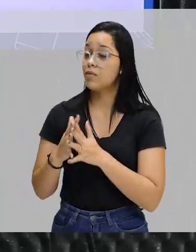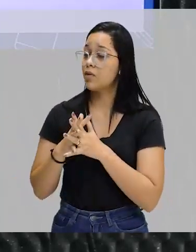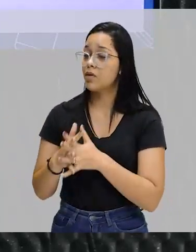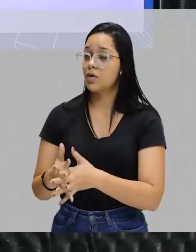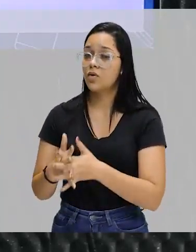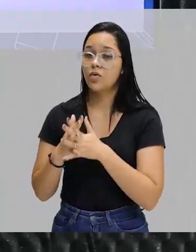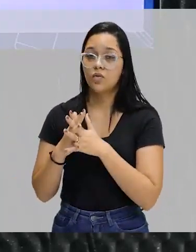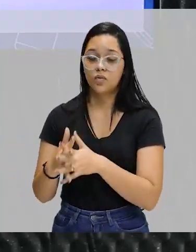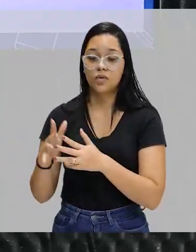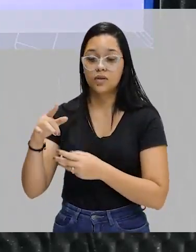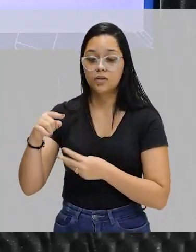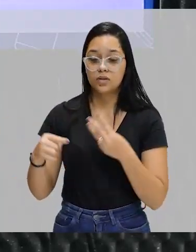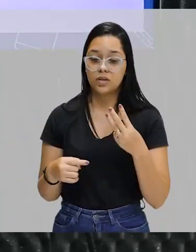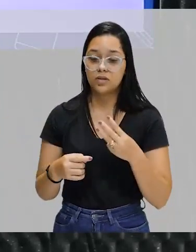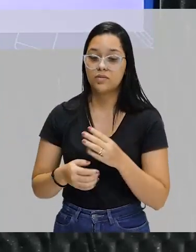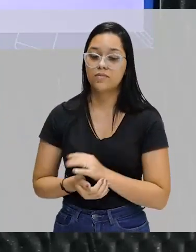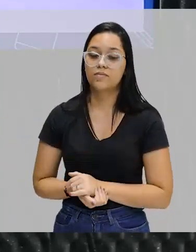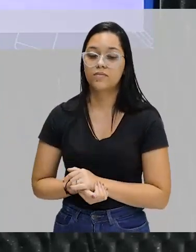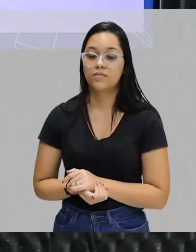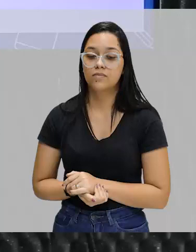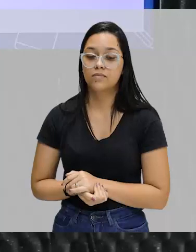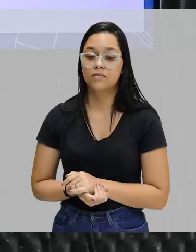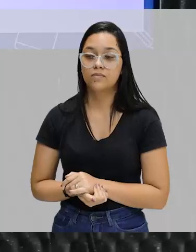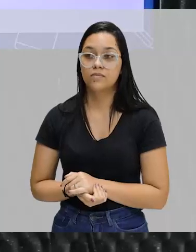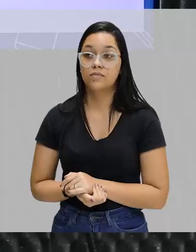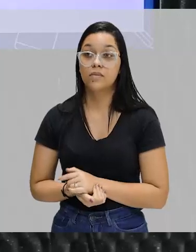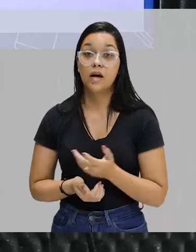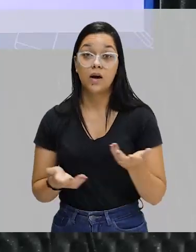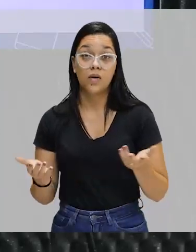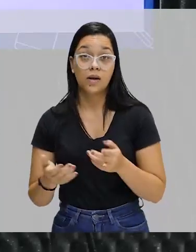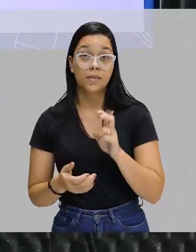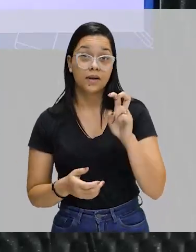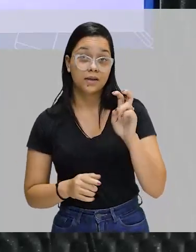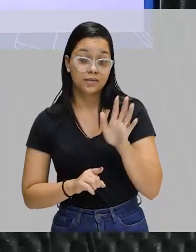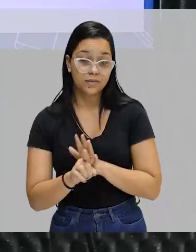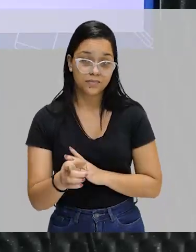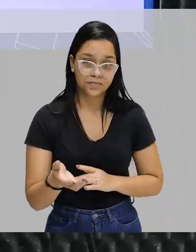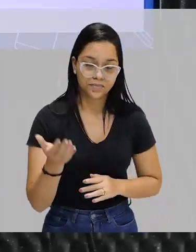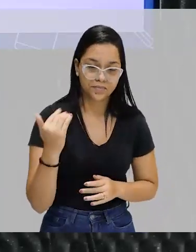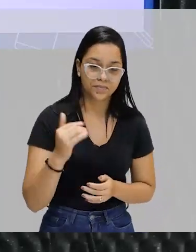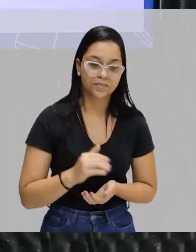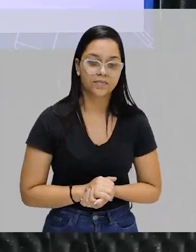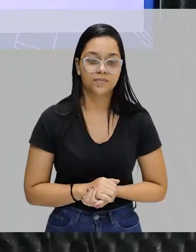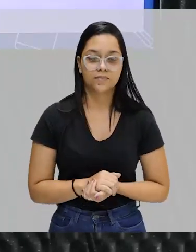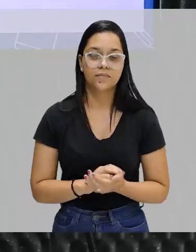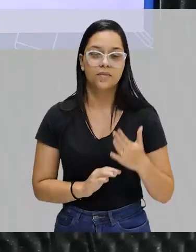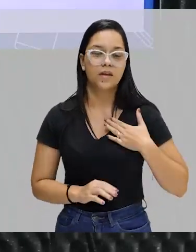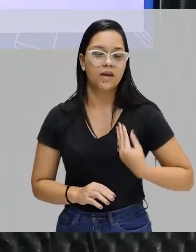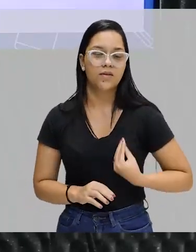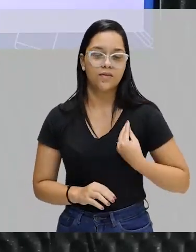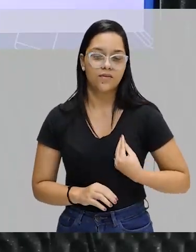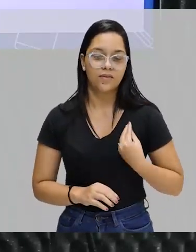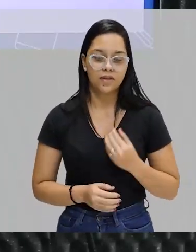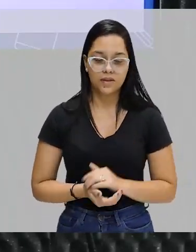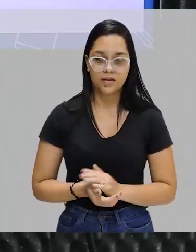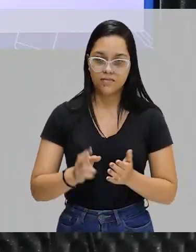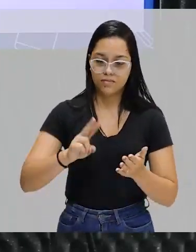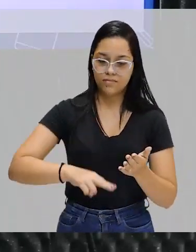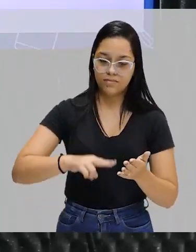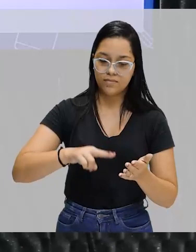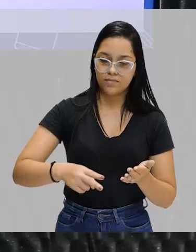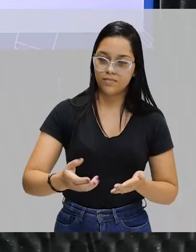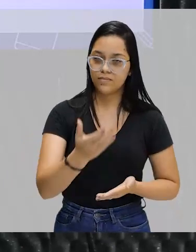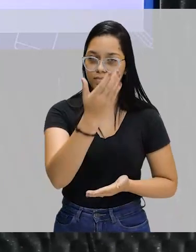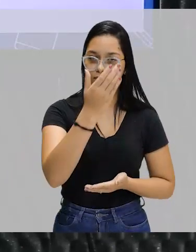confundam esses 3. Vamos lá para mais uma questão. Minha vida. Minha